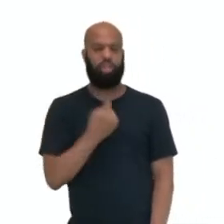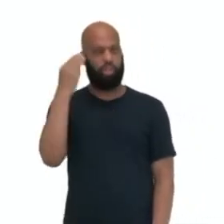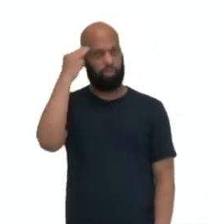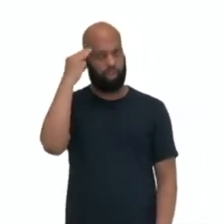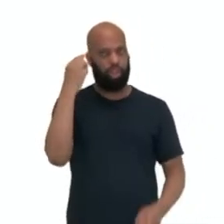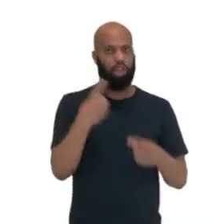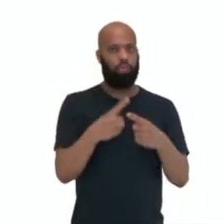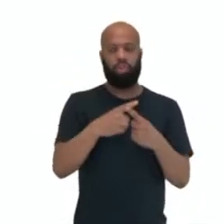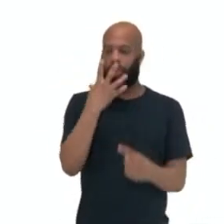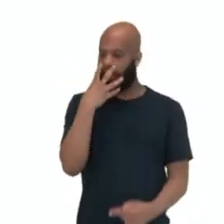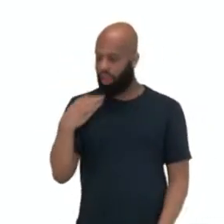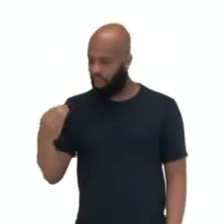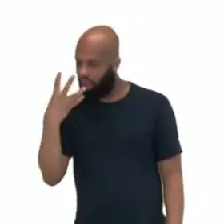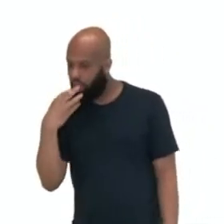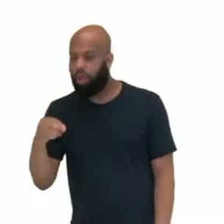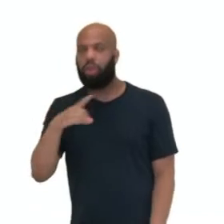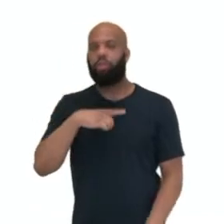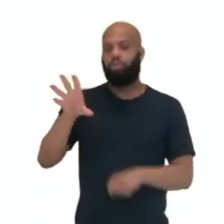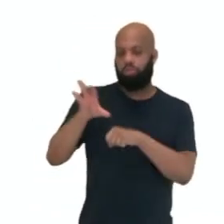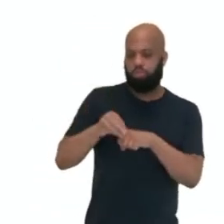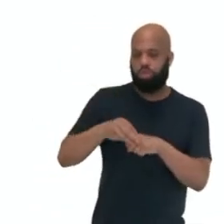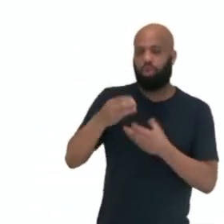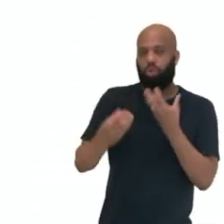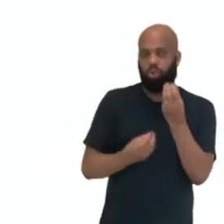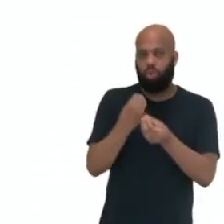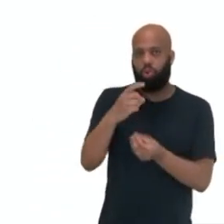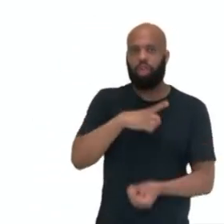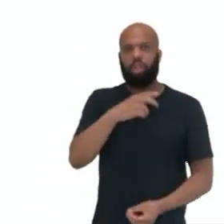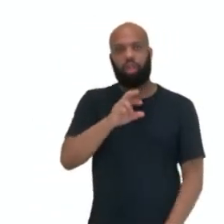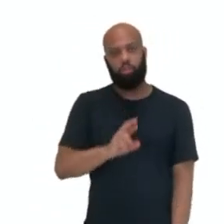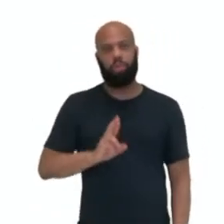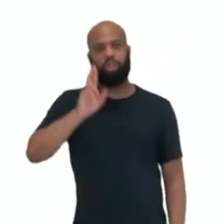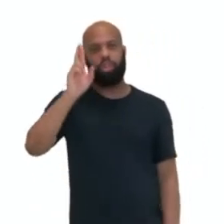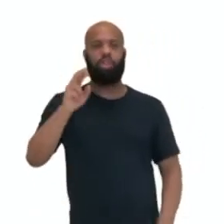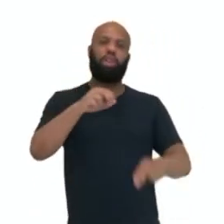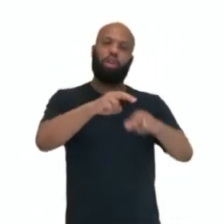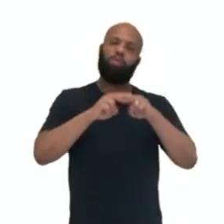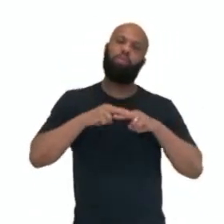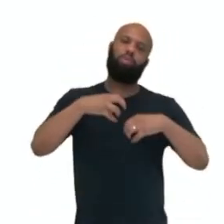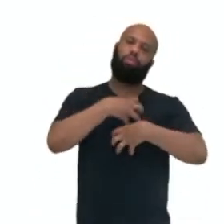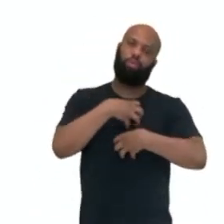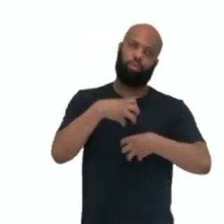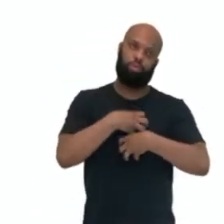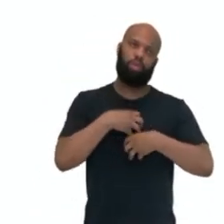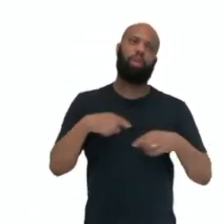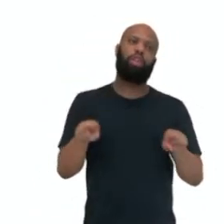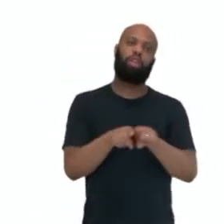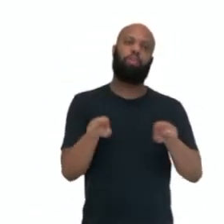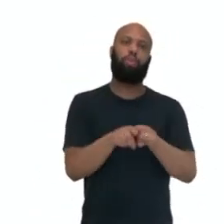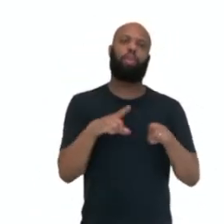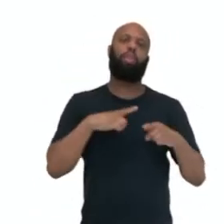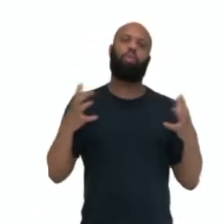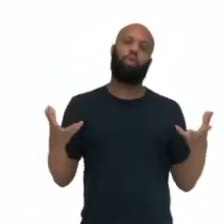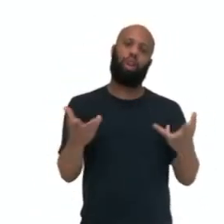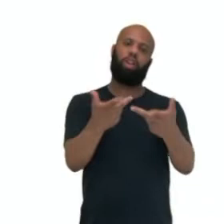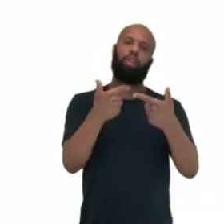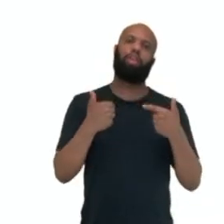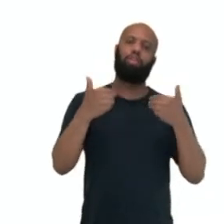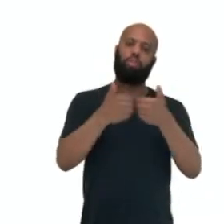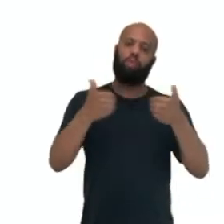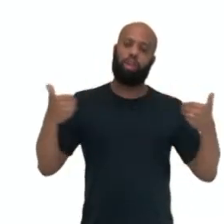Hobbes, o conhecimento se forma como representação, por meio da sensação, qualidade isolada